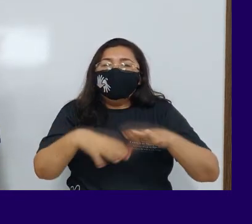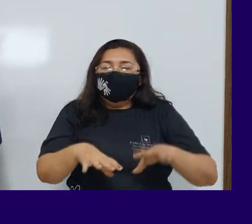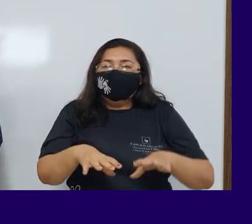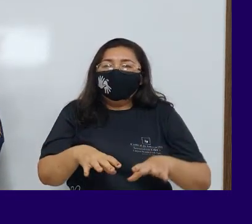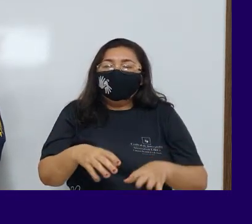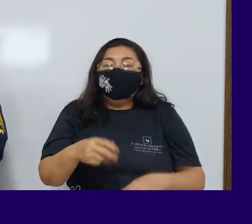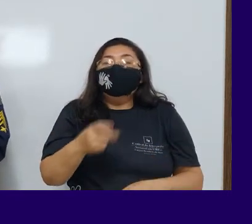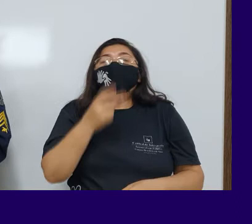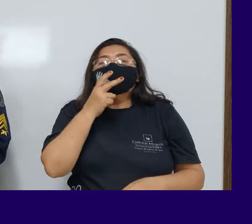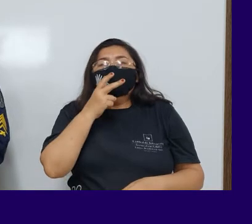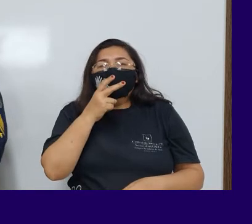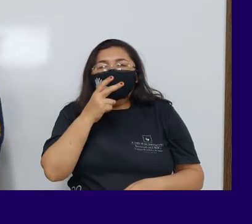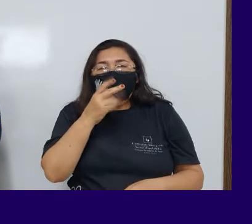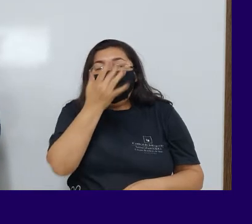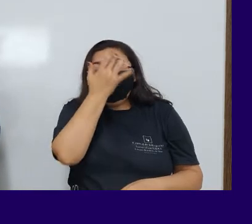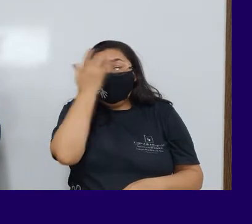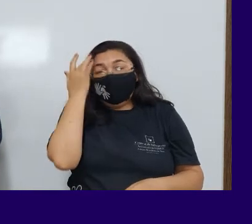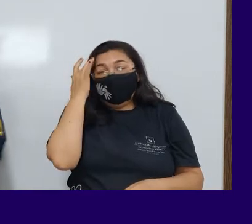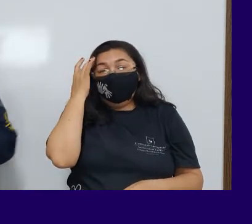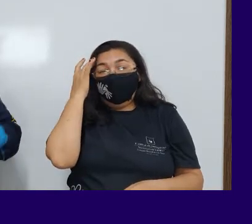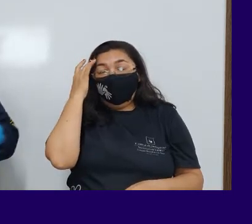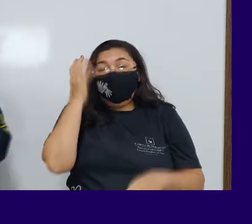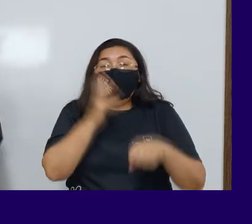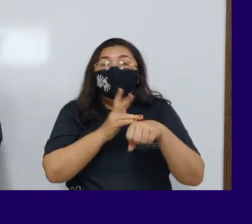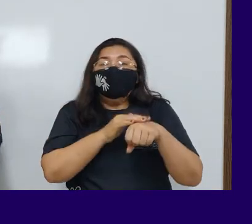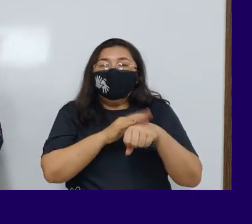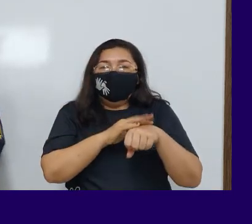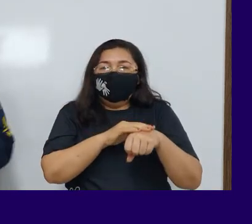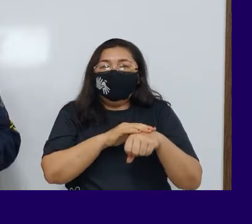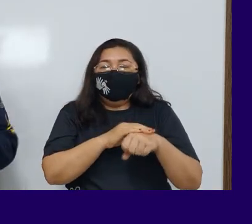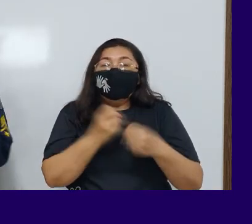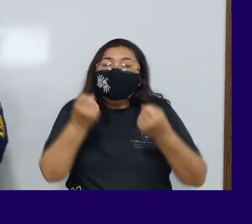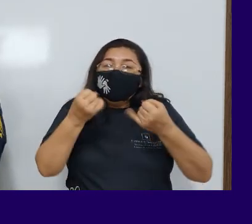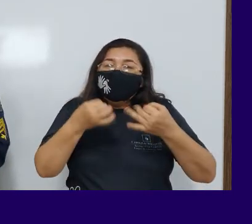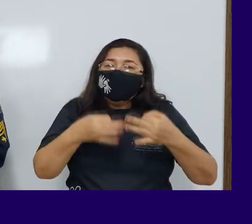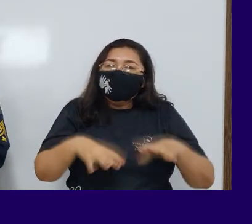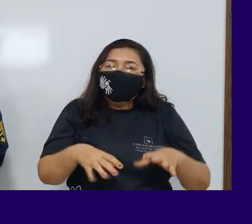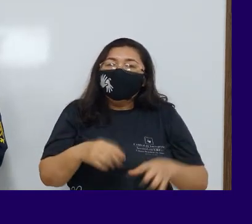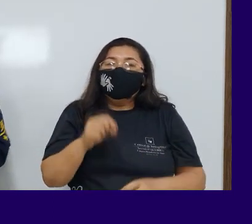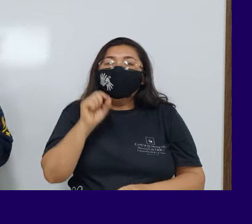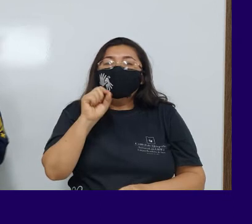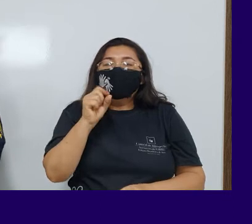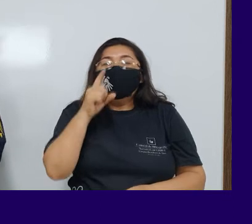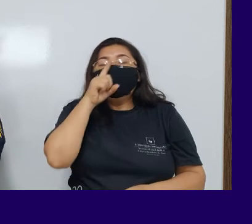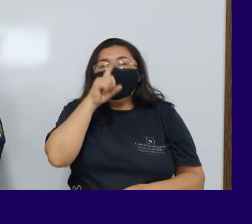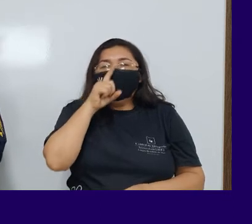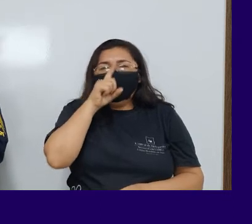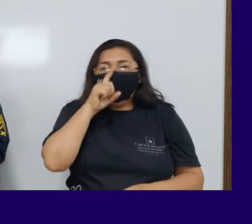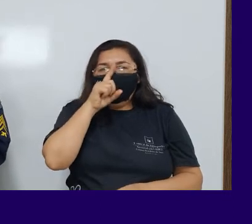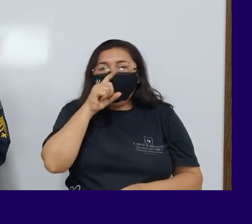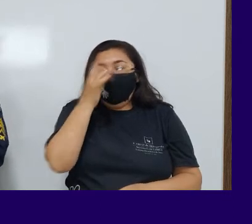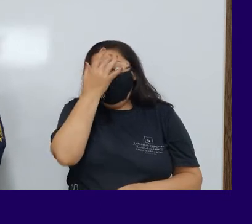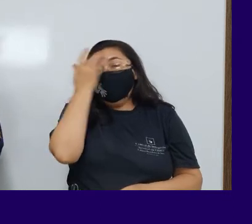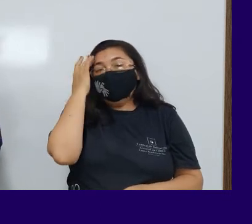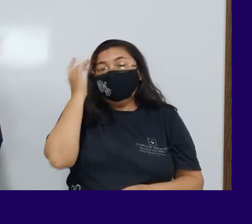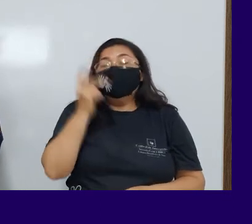existem inúmeros trabalhos comprovando os malefícios do tabagismo à saúde do fumante e